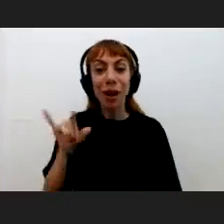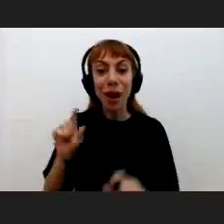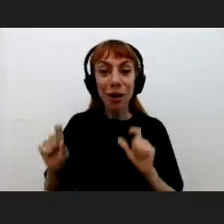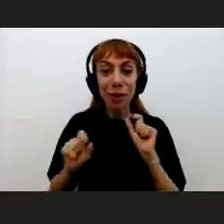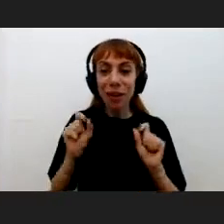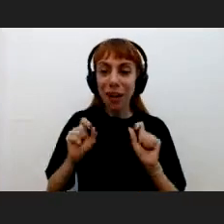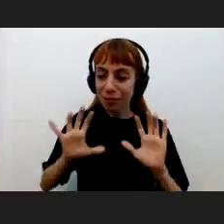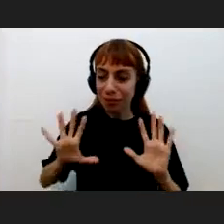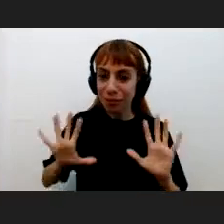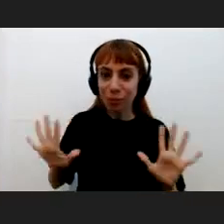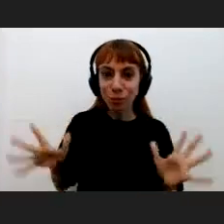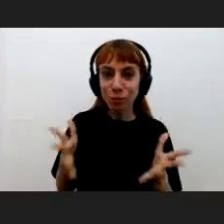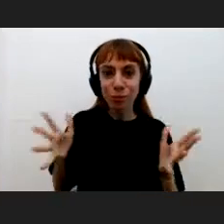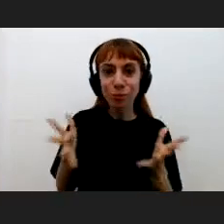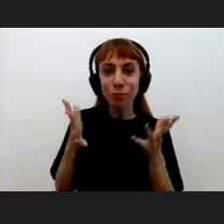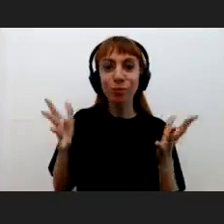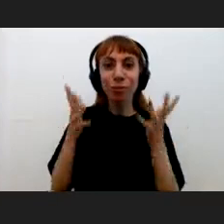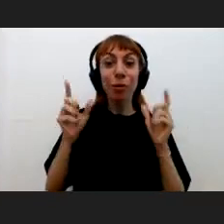de desigualdade.